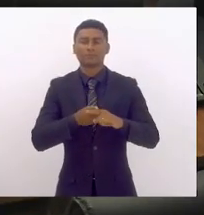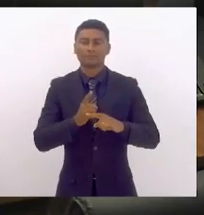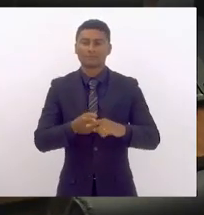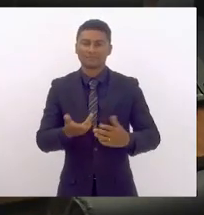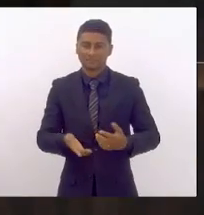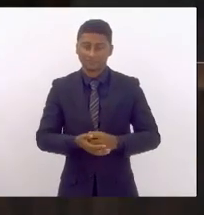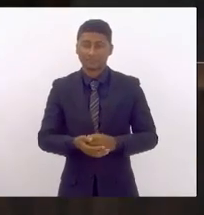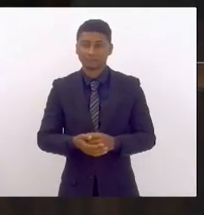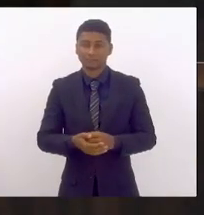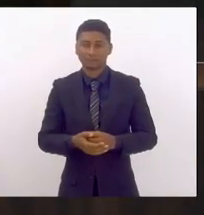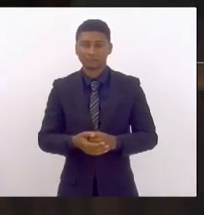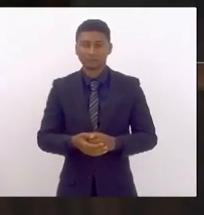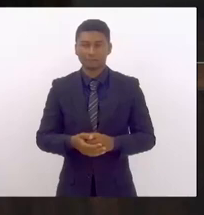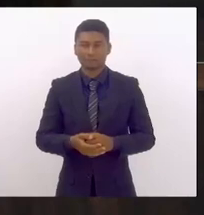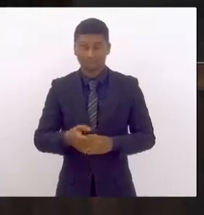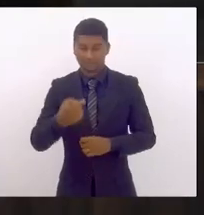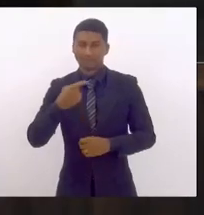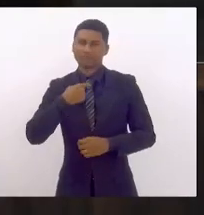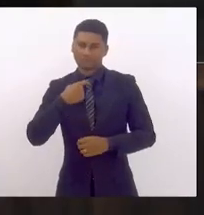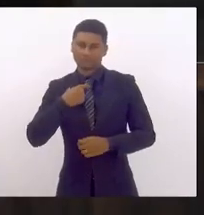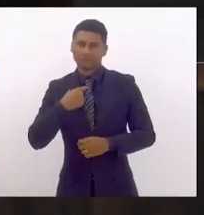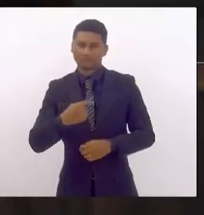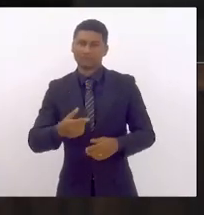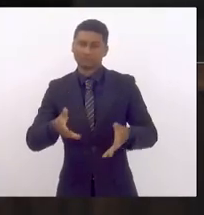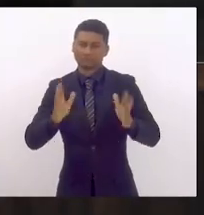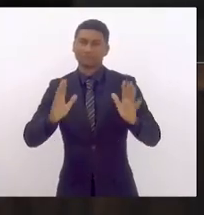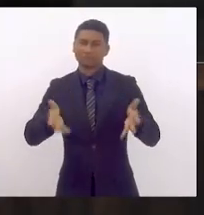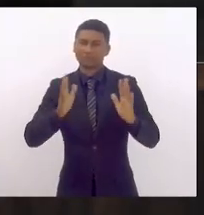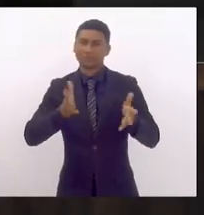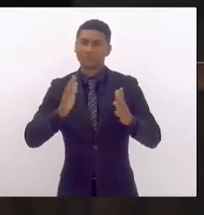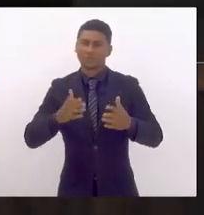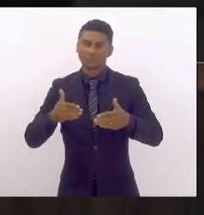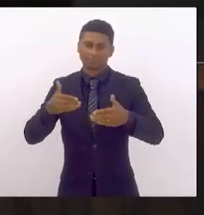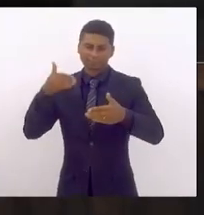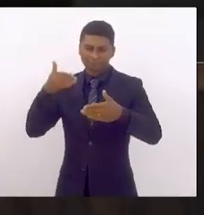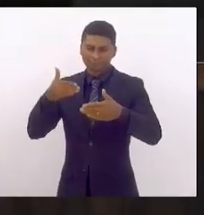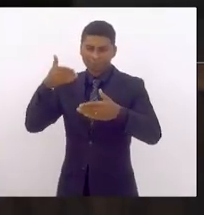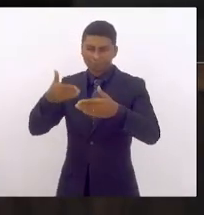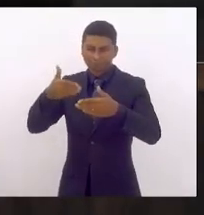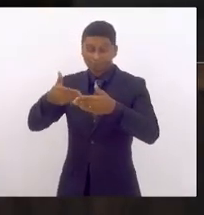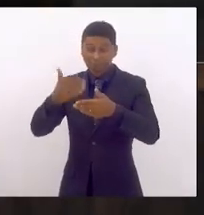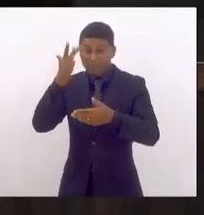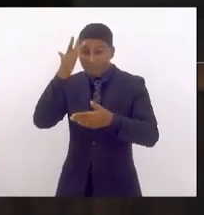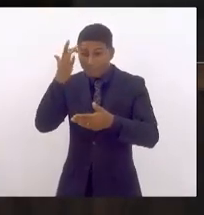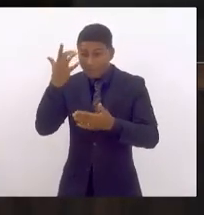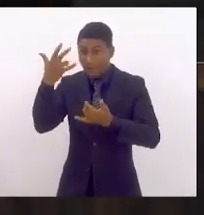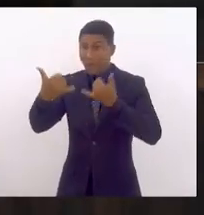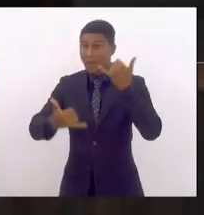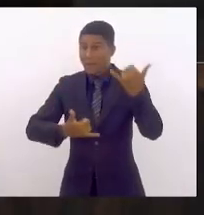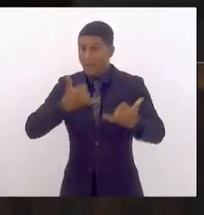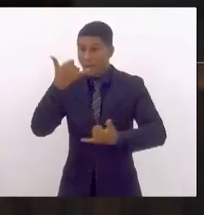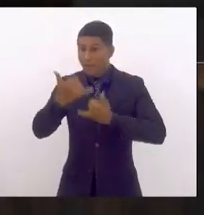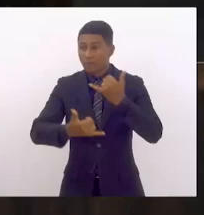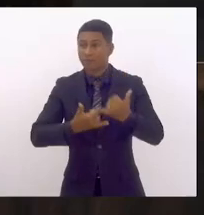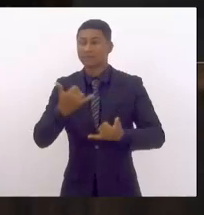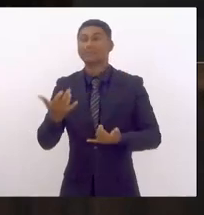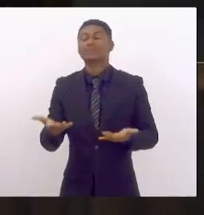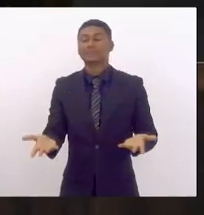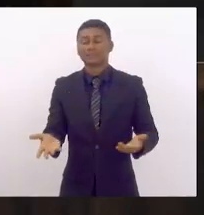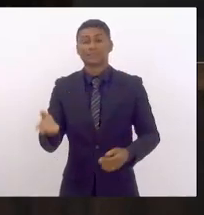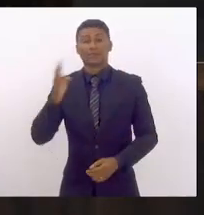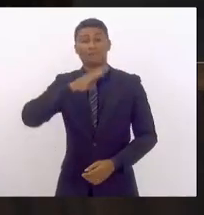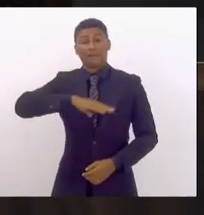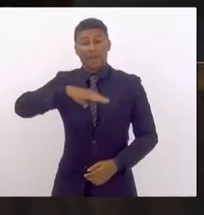Deputado dos povos já que já tô em contagem regressiva para o jogo de amanhã de saudade aqui a torcida